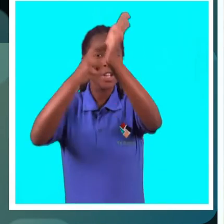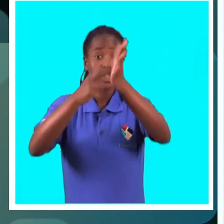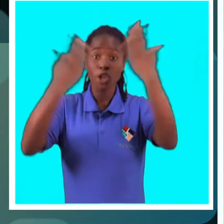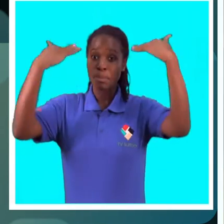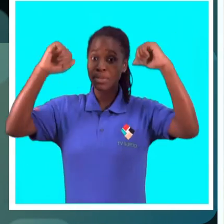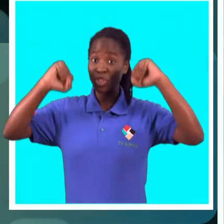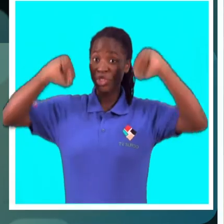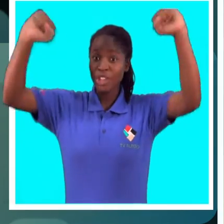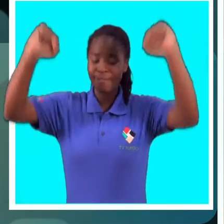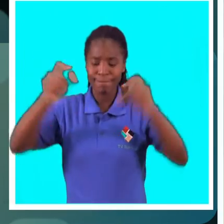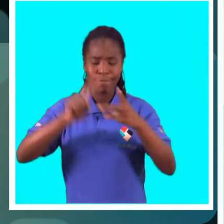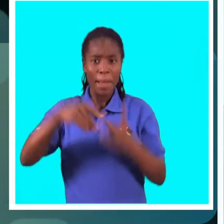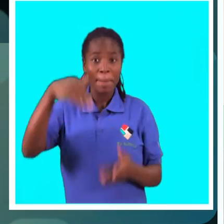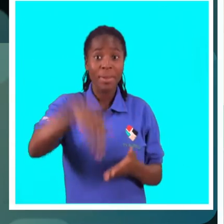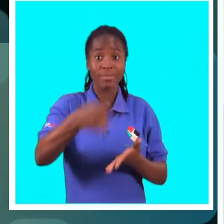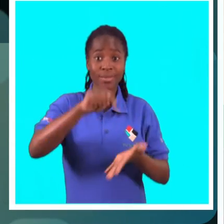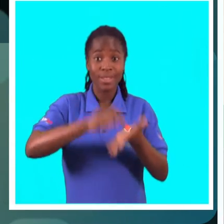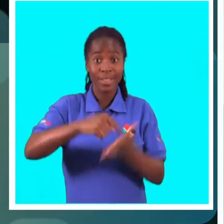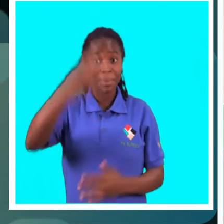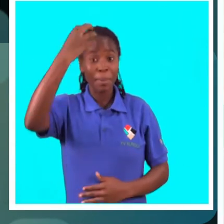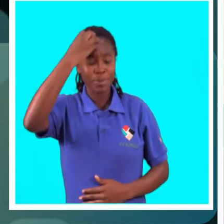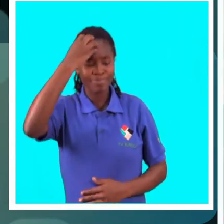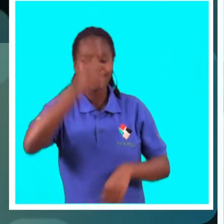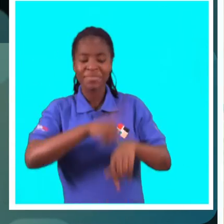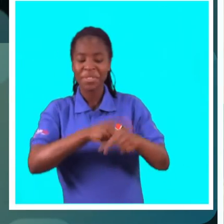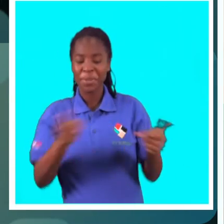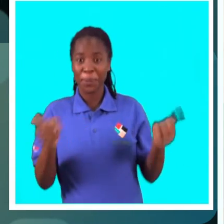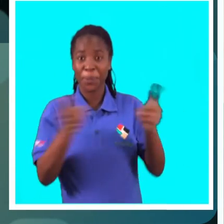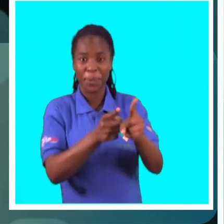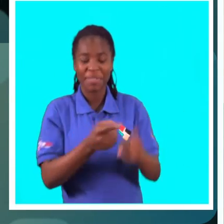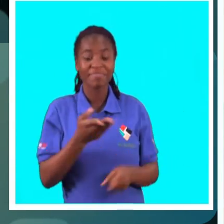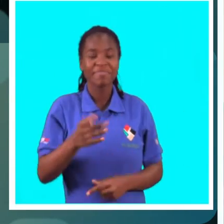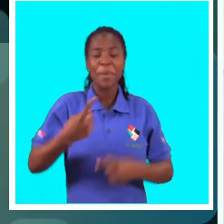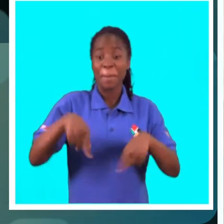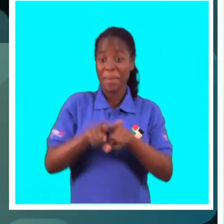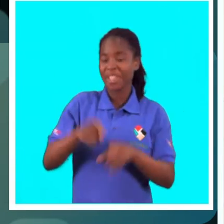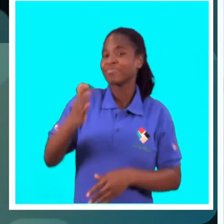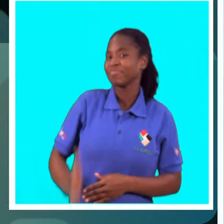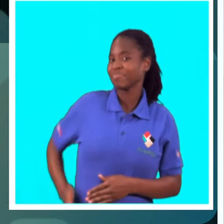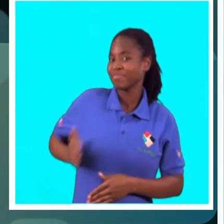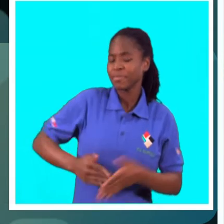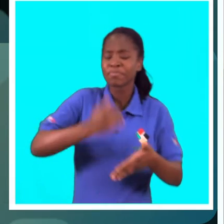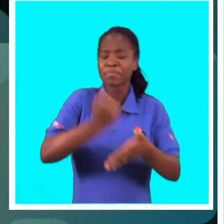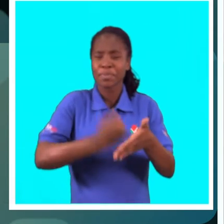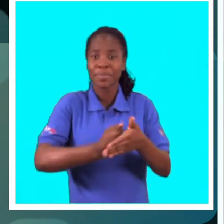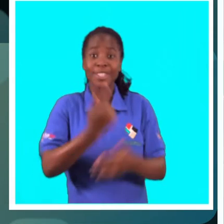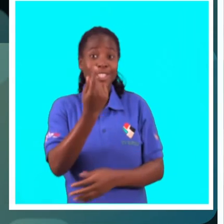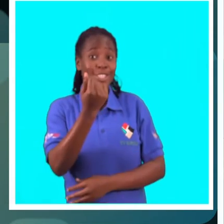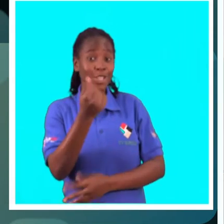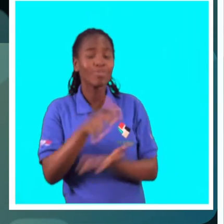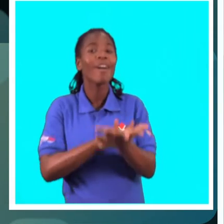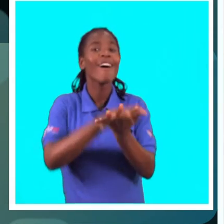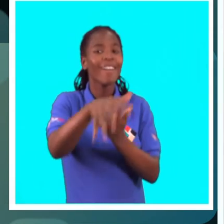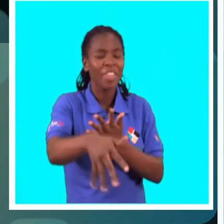tempo o Comboio também PPA dinheiro por exemplo quem viaja de ma chava a baixa da cidade de Maputo